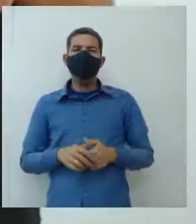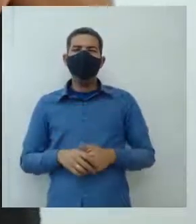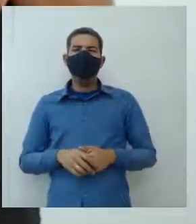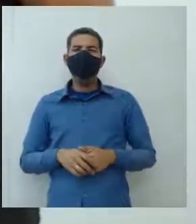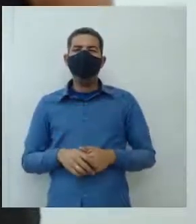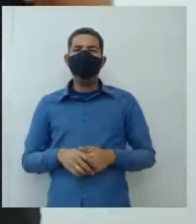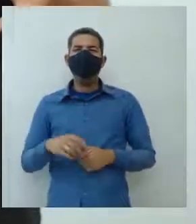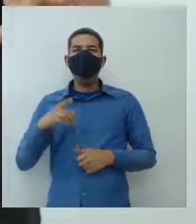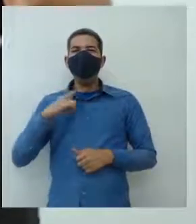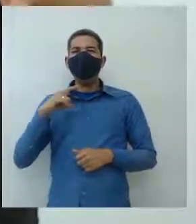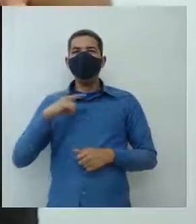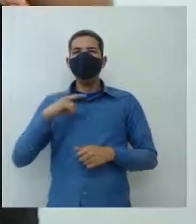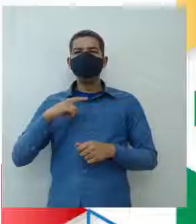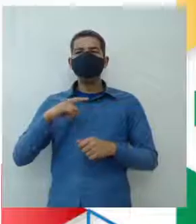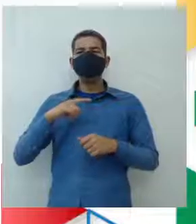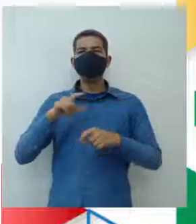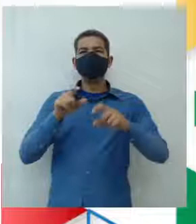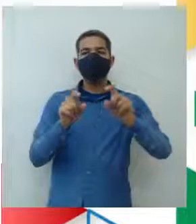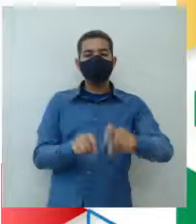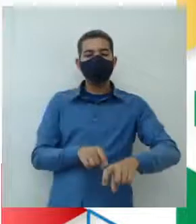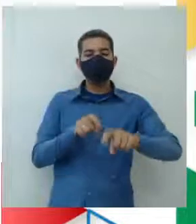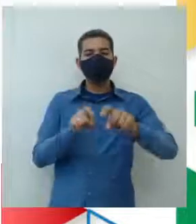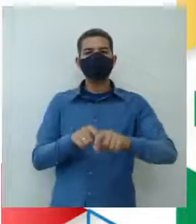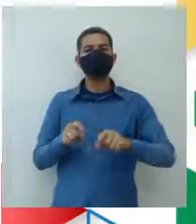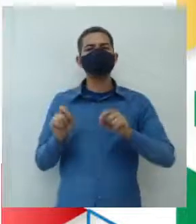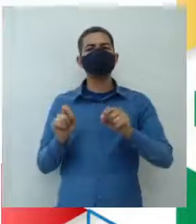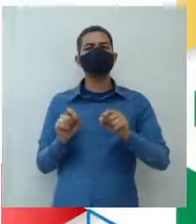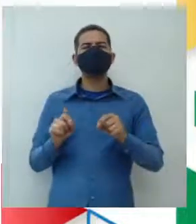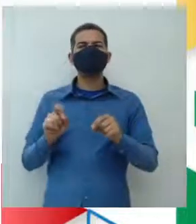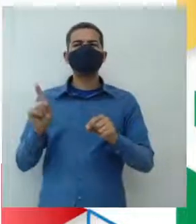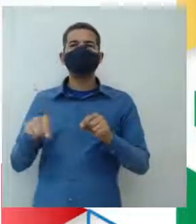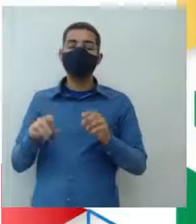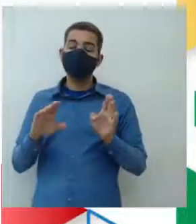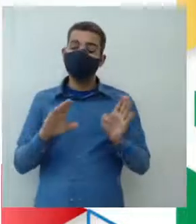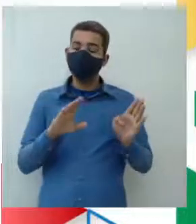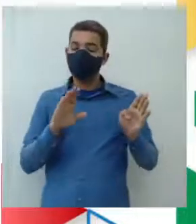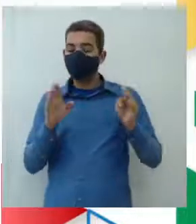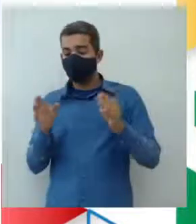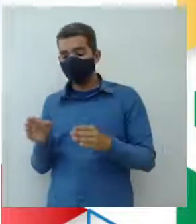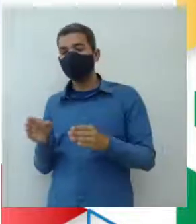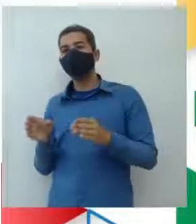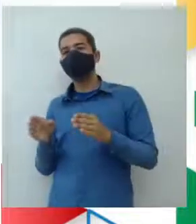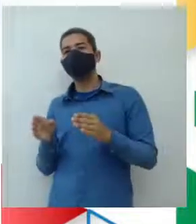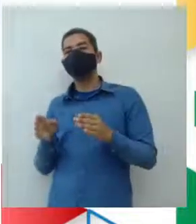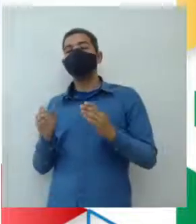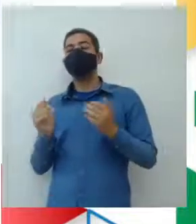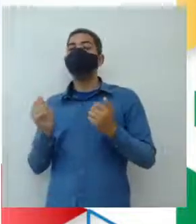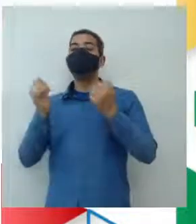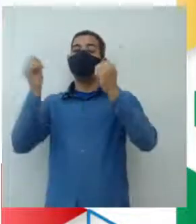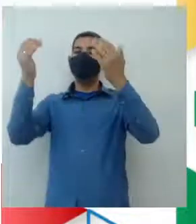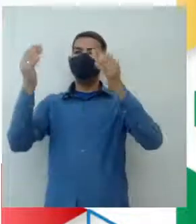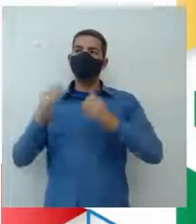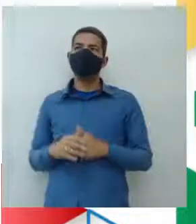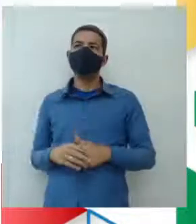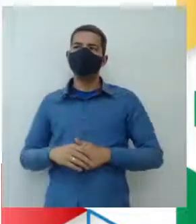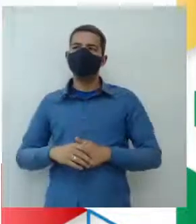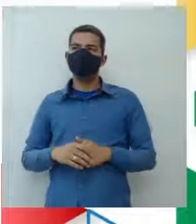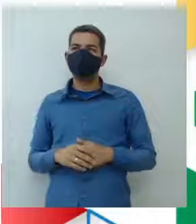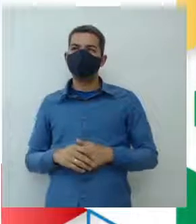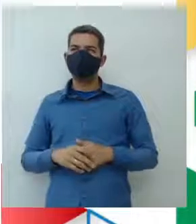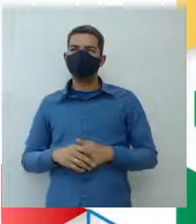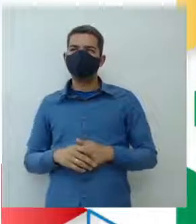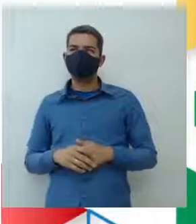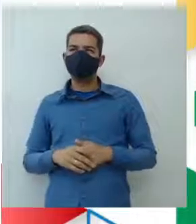de agricultura, né, o agronegócio, é que ela é voltada para o mercado externo. O que